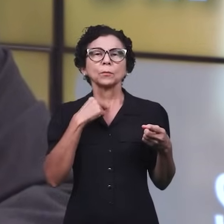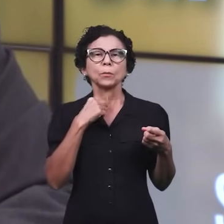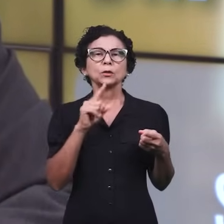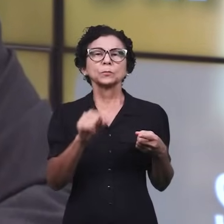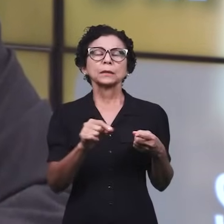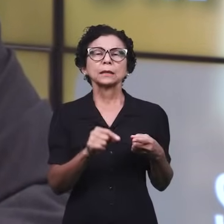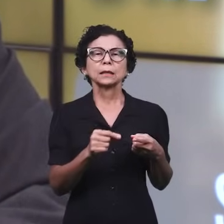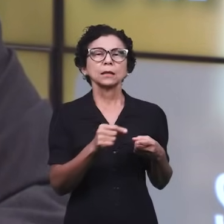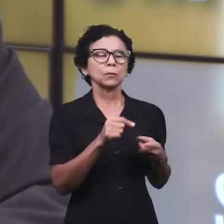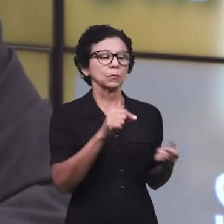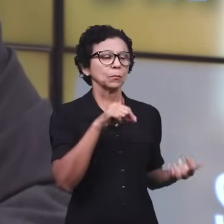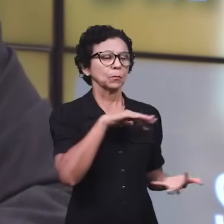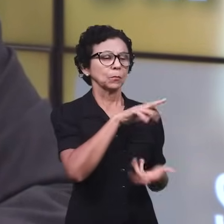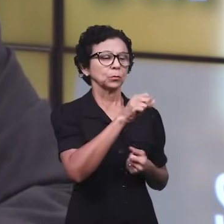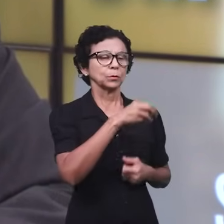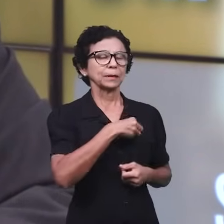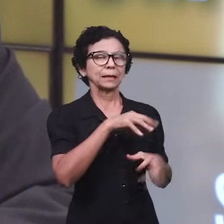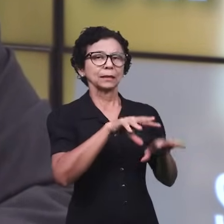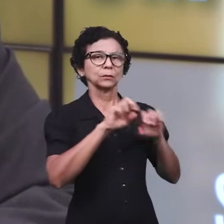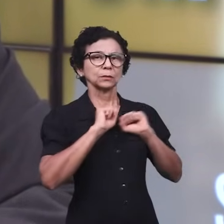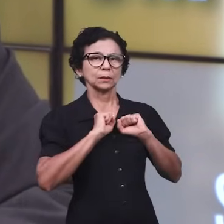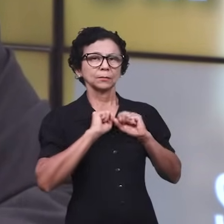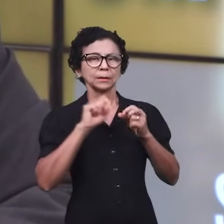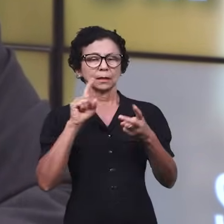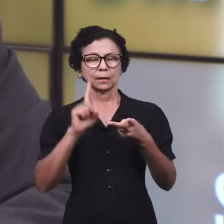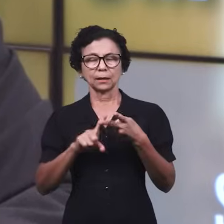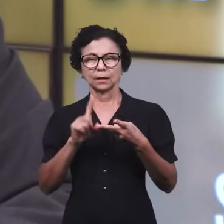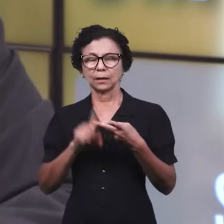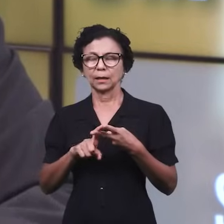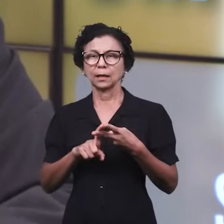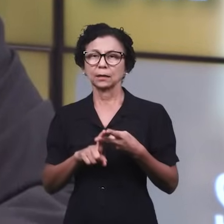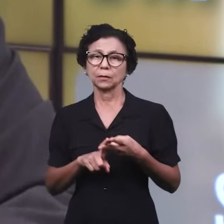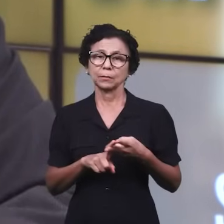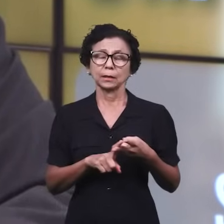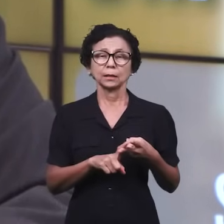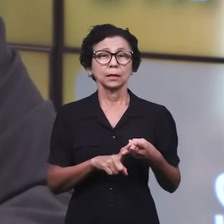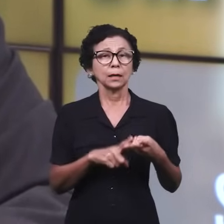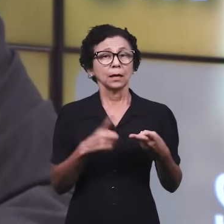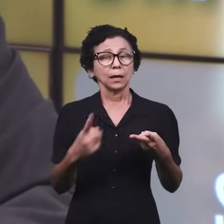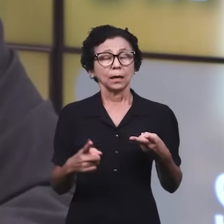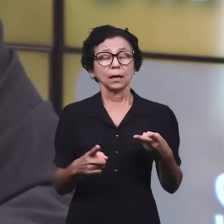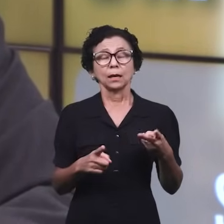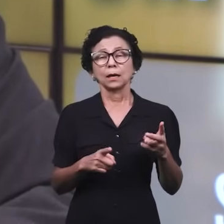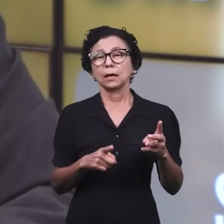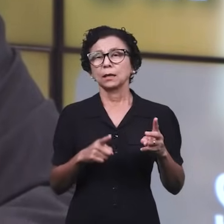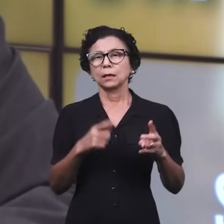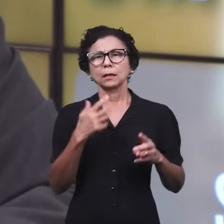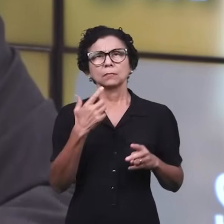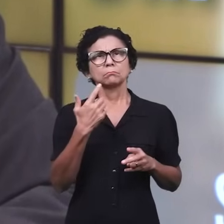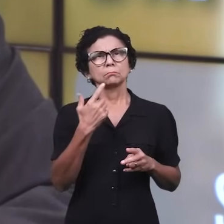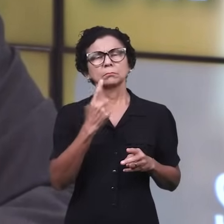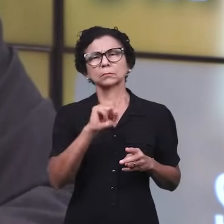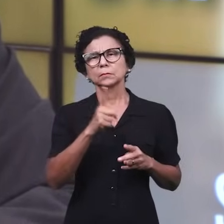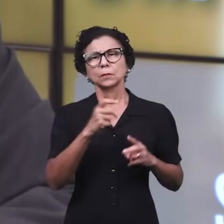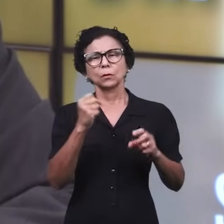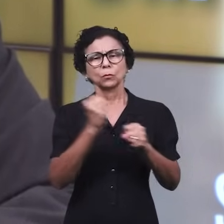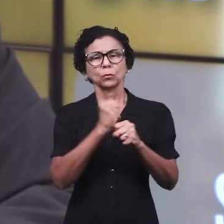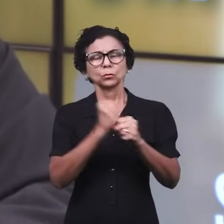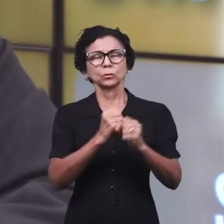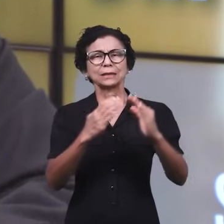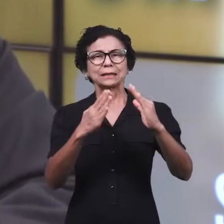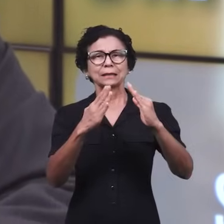volta o segundo não edificar casa né eles eles eram povo norm eles moravam em tendas